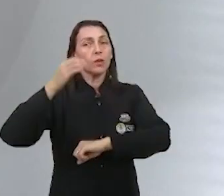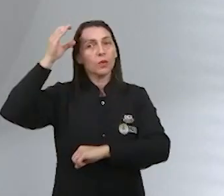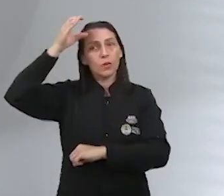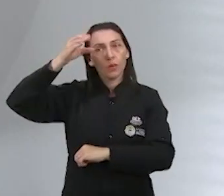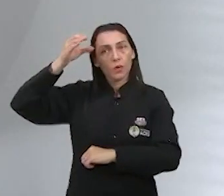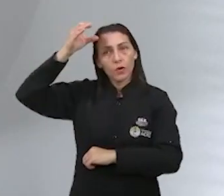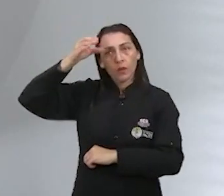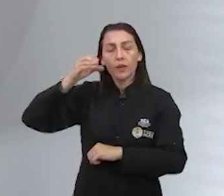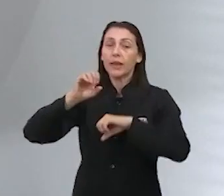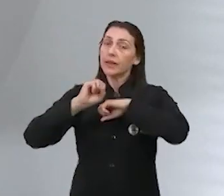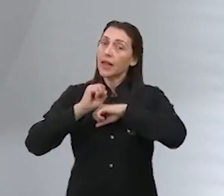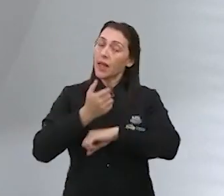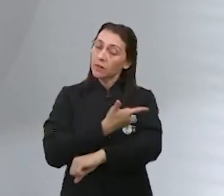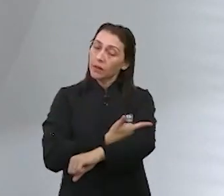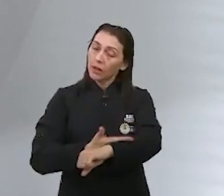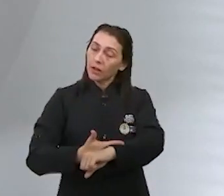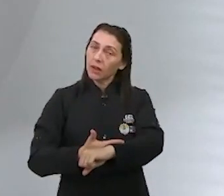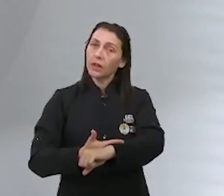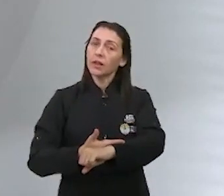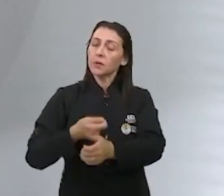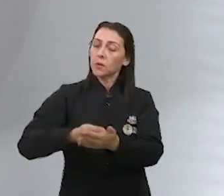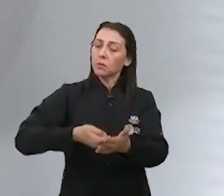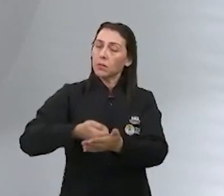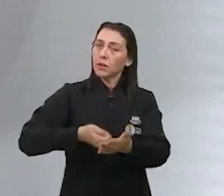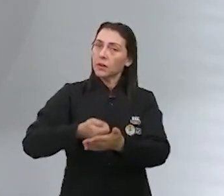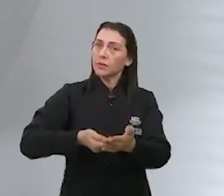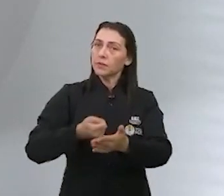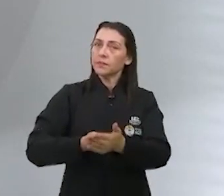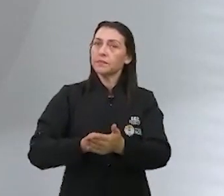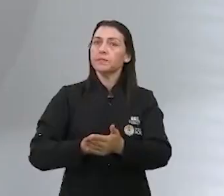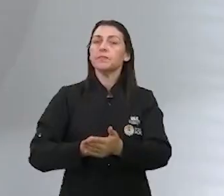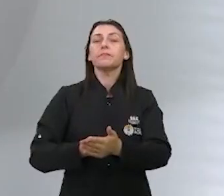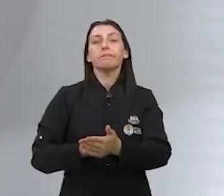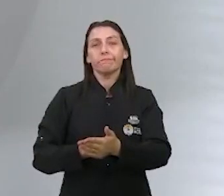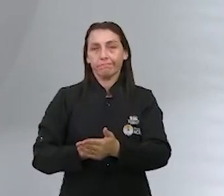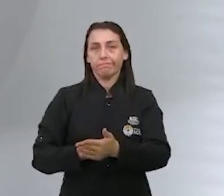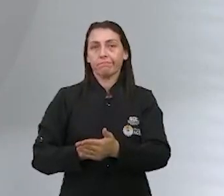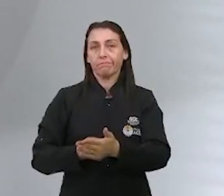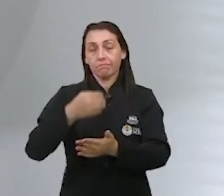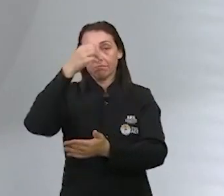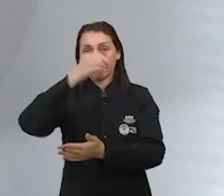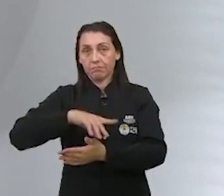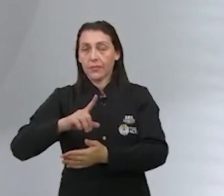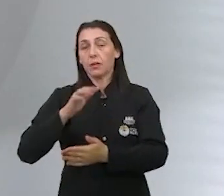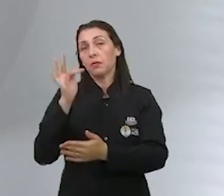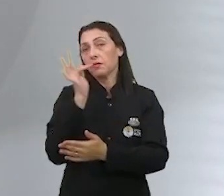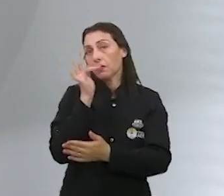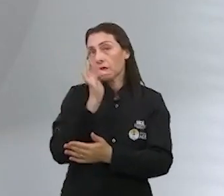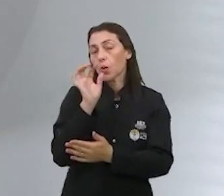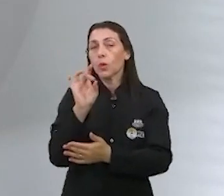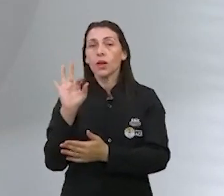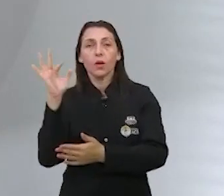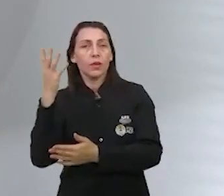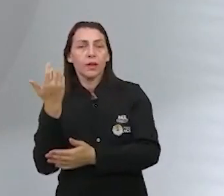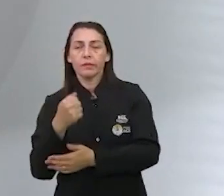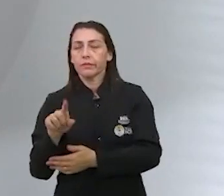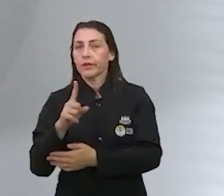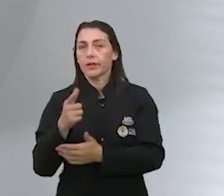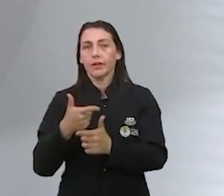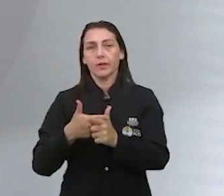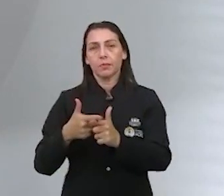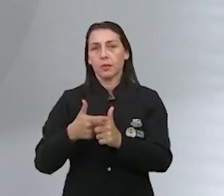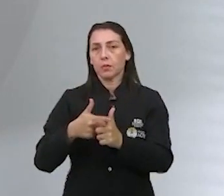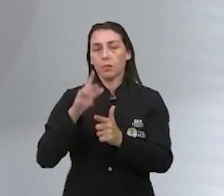consciente, de forma educada, né? E cobrar isso, tá? Vandalismo não vai resolver e também ficar fuxicando sobre o que está acontecendo não adianta.